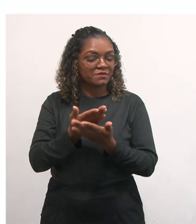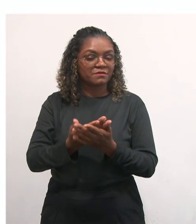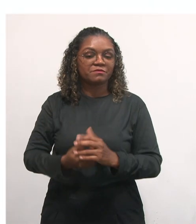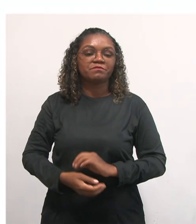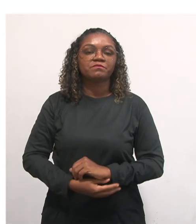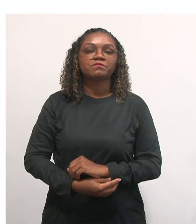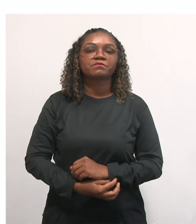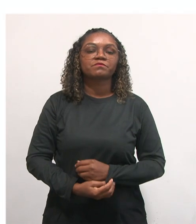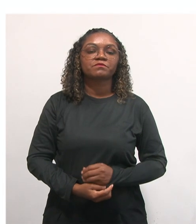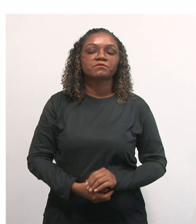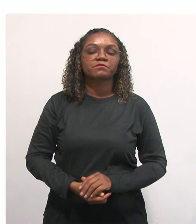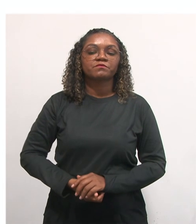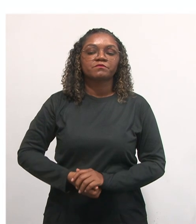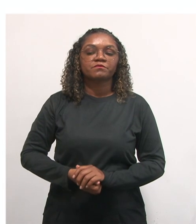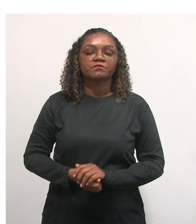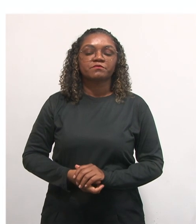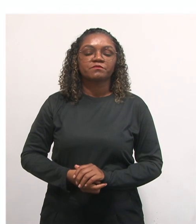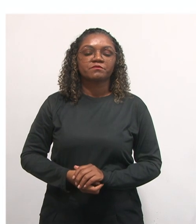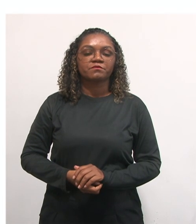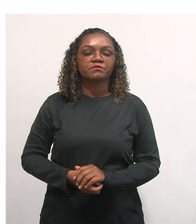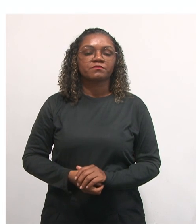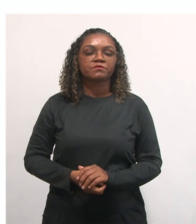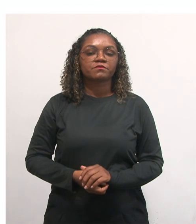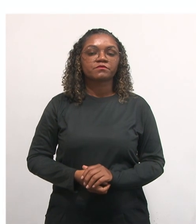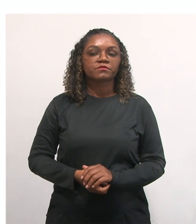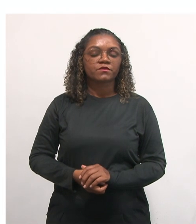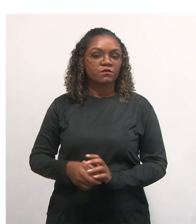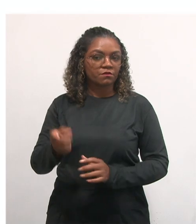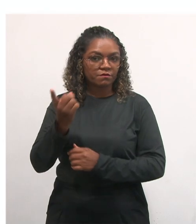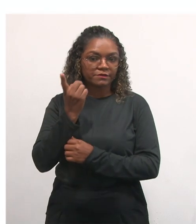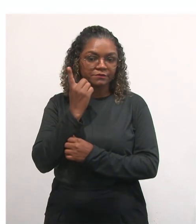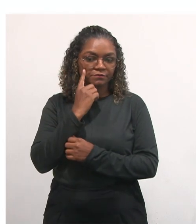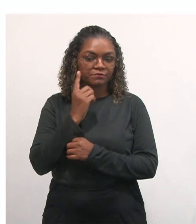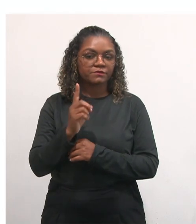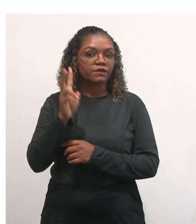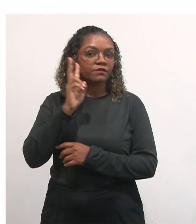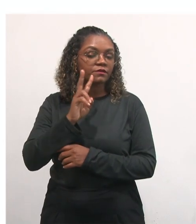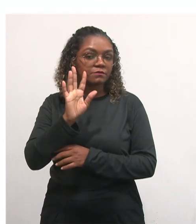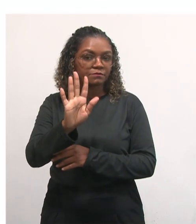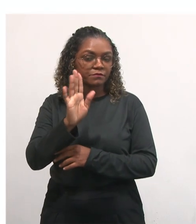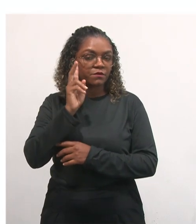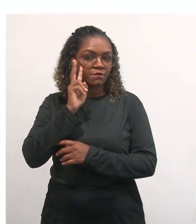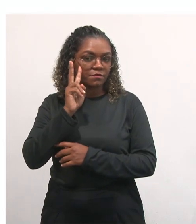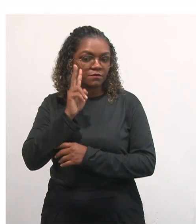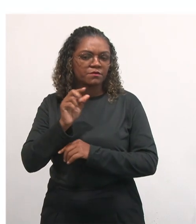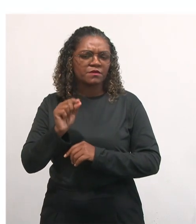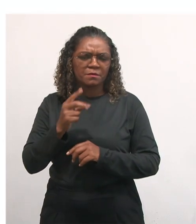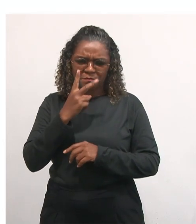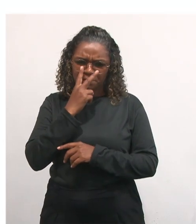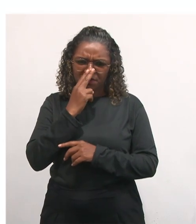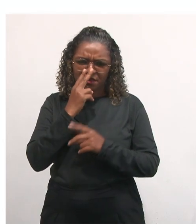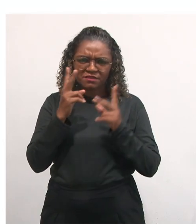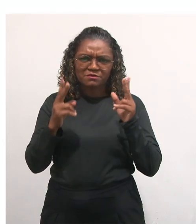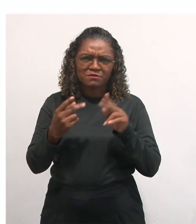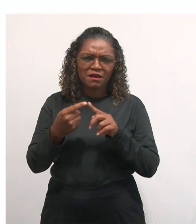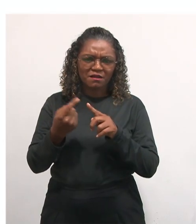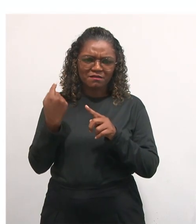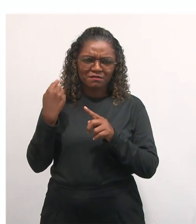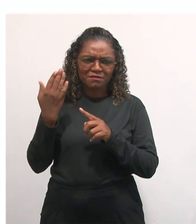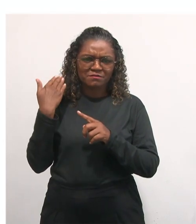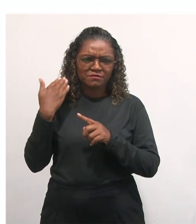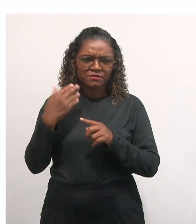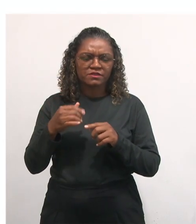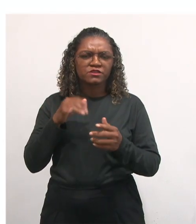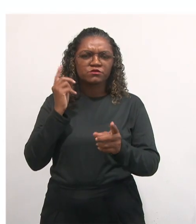aula. Muito bem. Vejam só. Só lembrando. Aí você, professor, é muito parecido com aquela anterior que a gente fez para achar